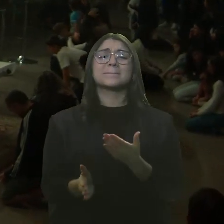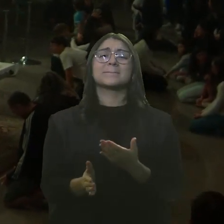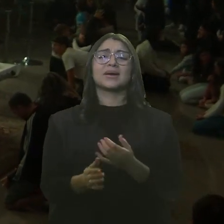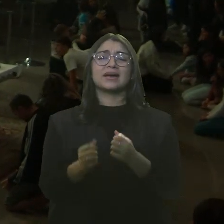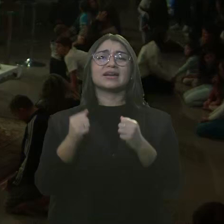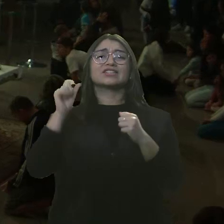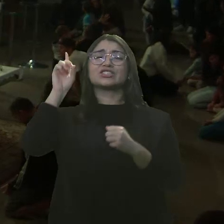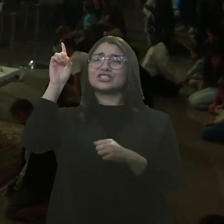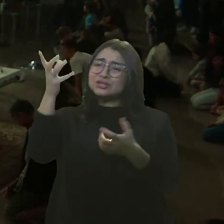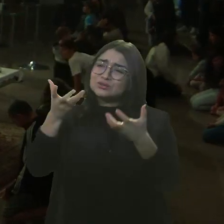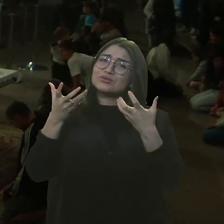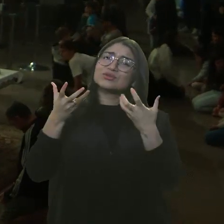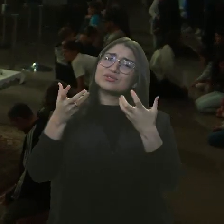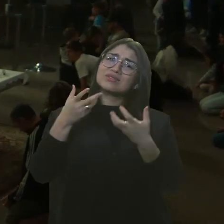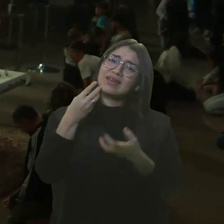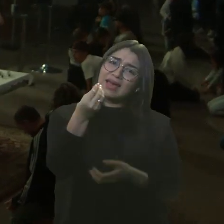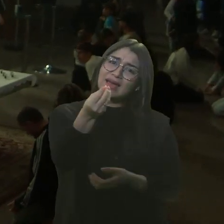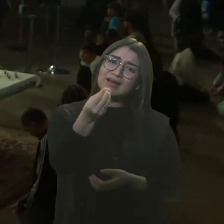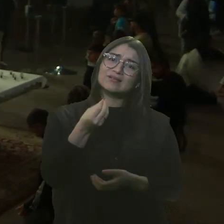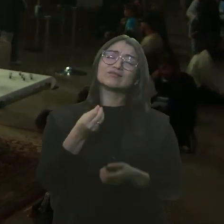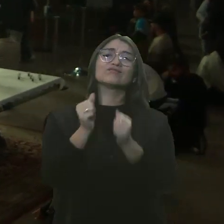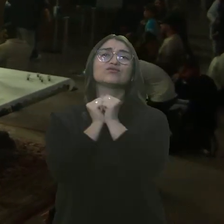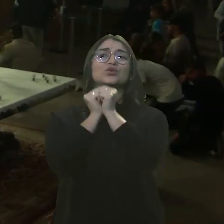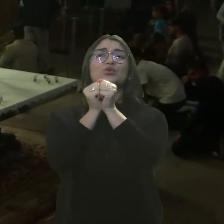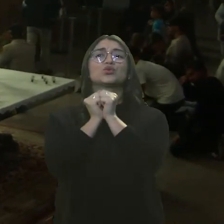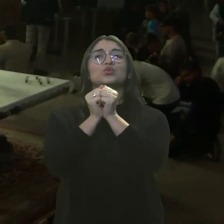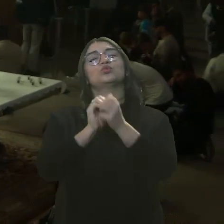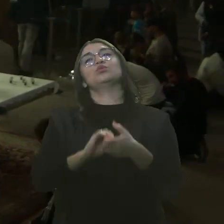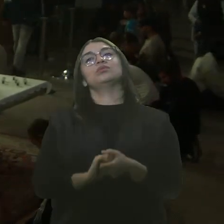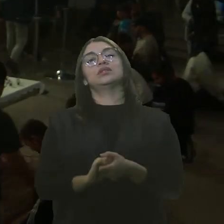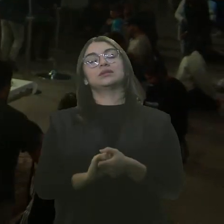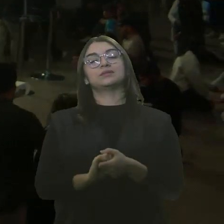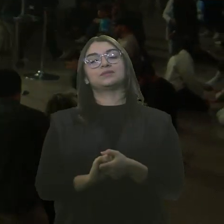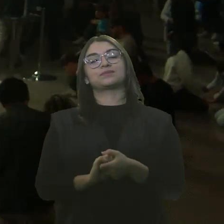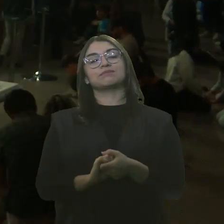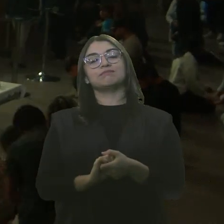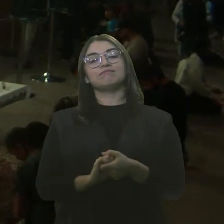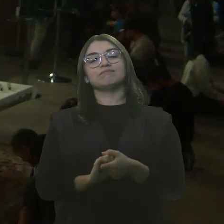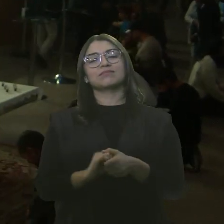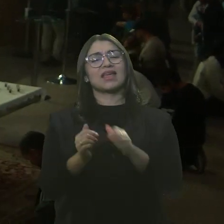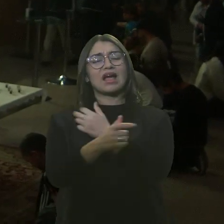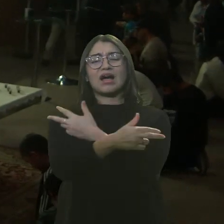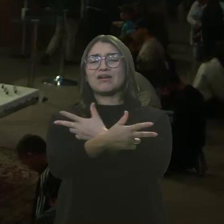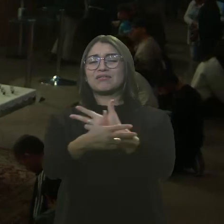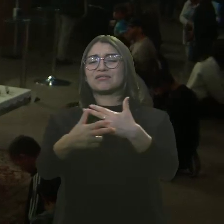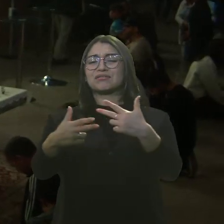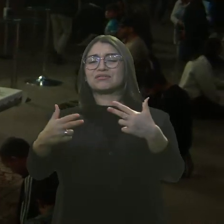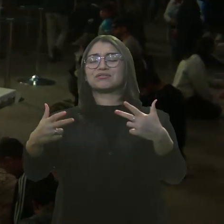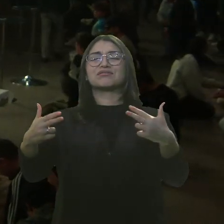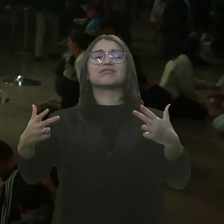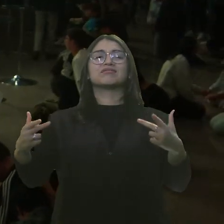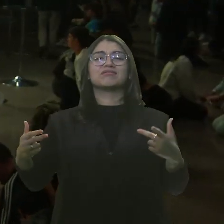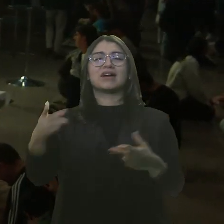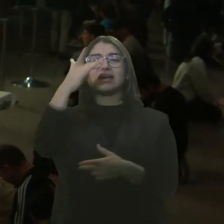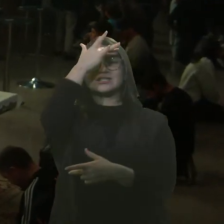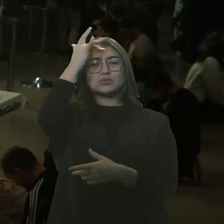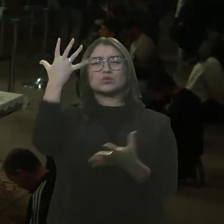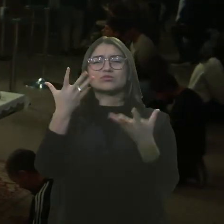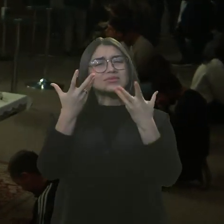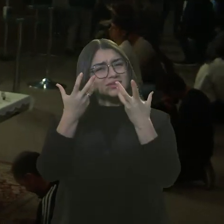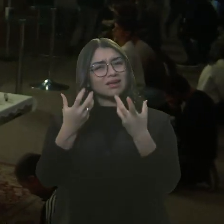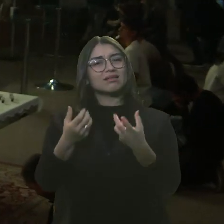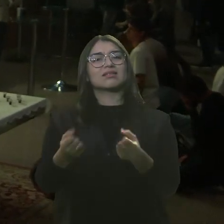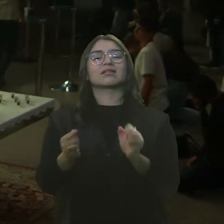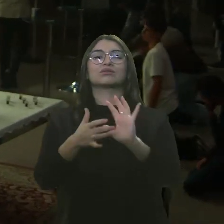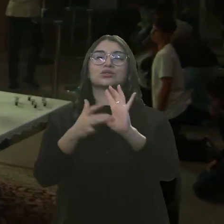mano. Deus te abençoe. Lá na galeria também. Deus abençoe. Deus abençoe. Se você levantou a tua mão, eu vou pedir para você vir aqui